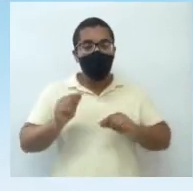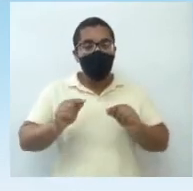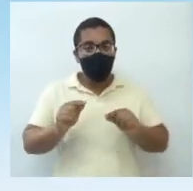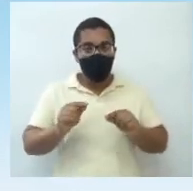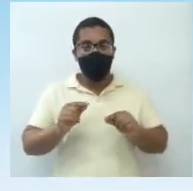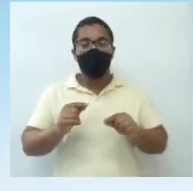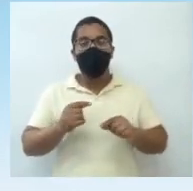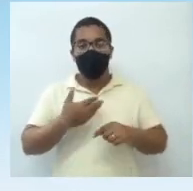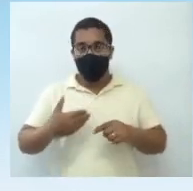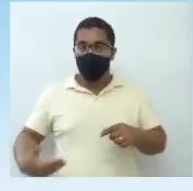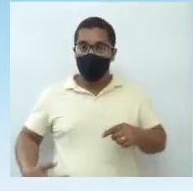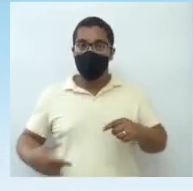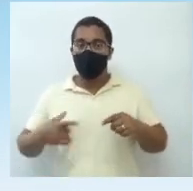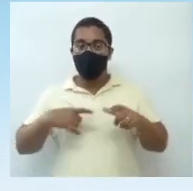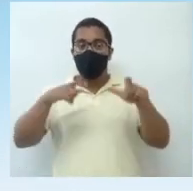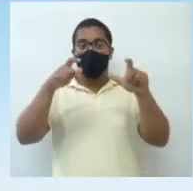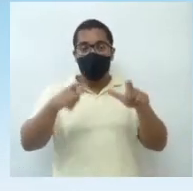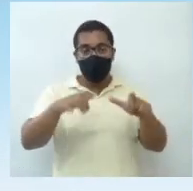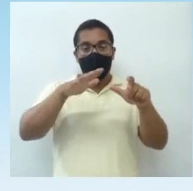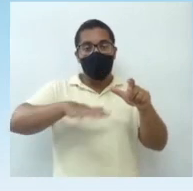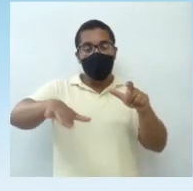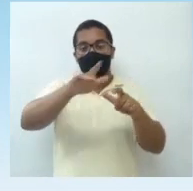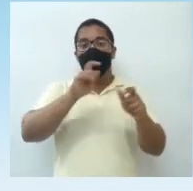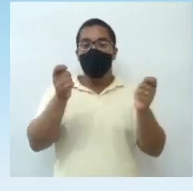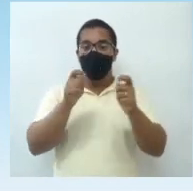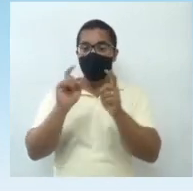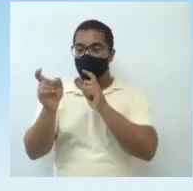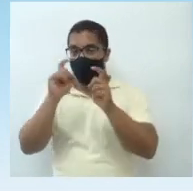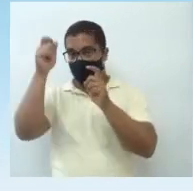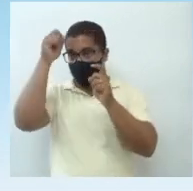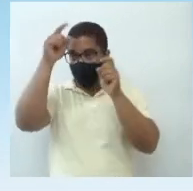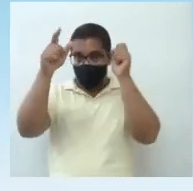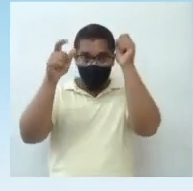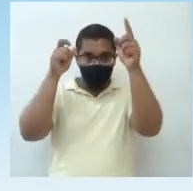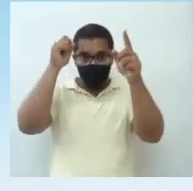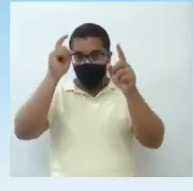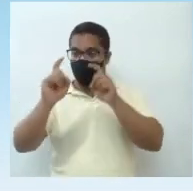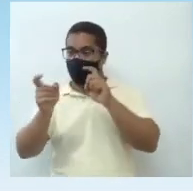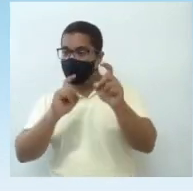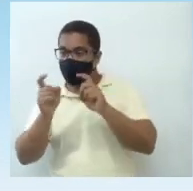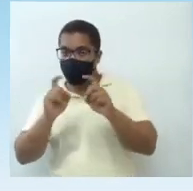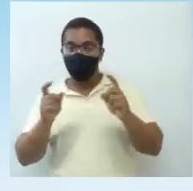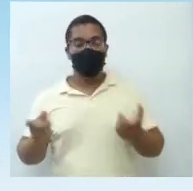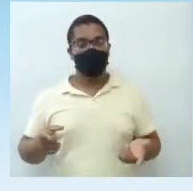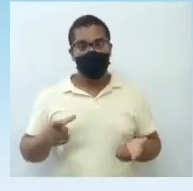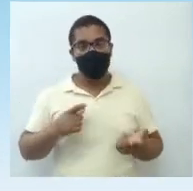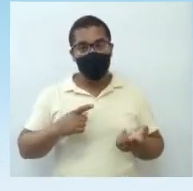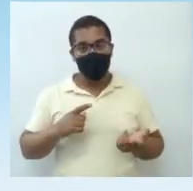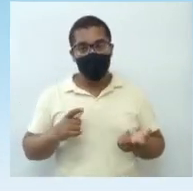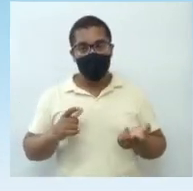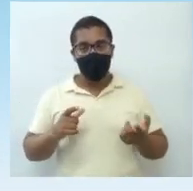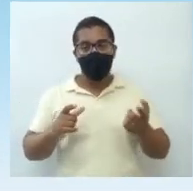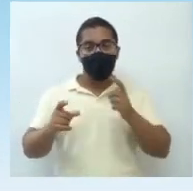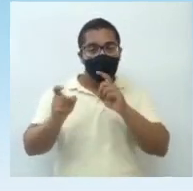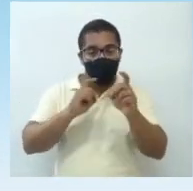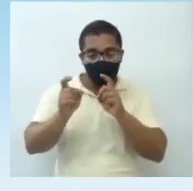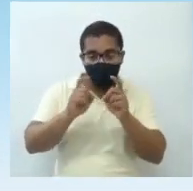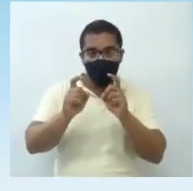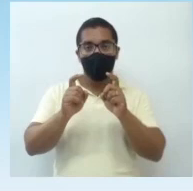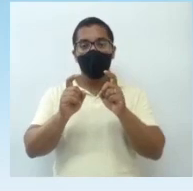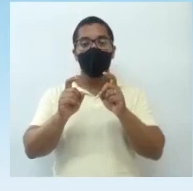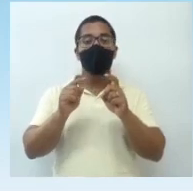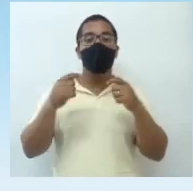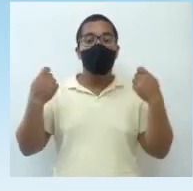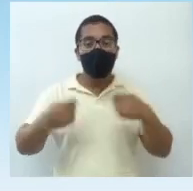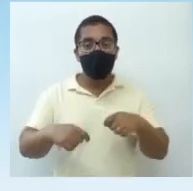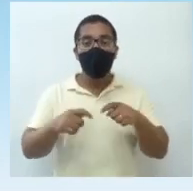seria o espaço para uma discussão de ideias pé e Planeta discussões de ideias é necessário